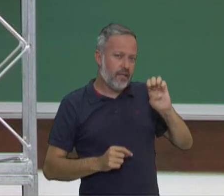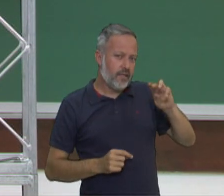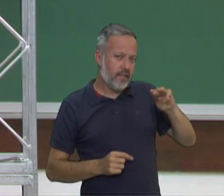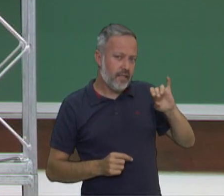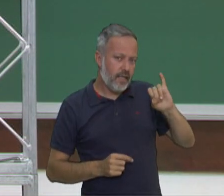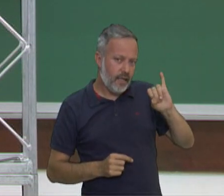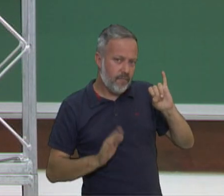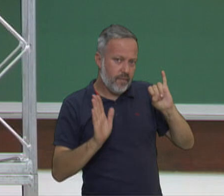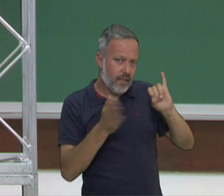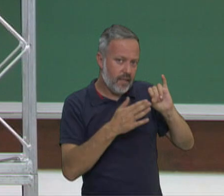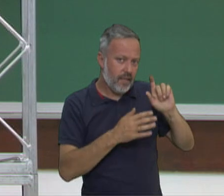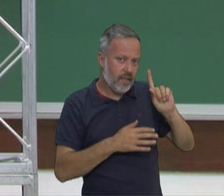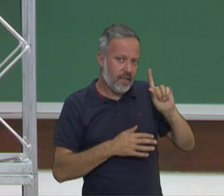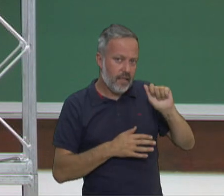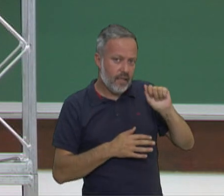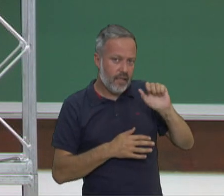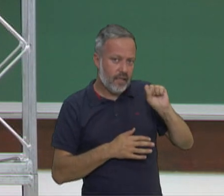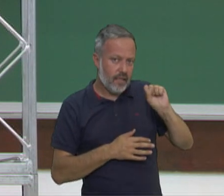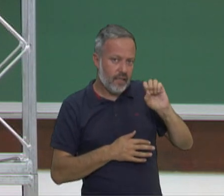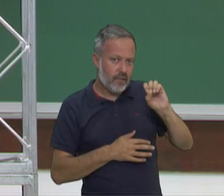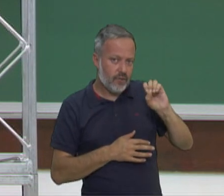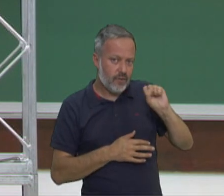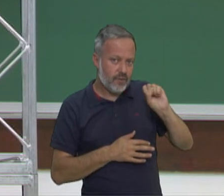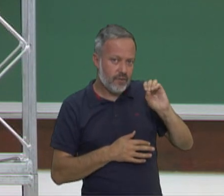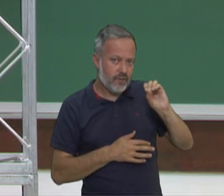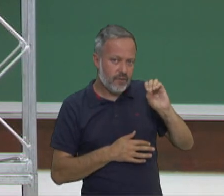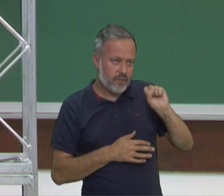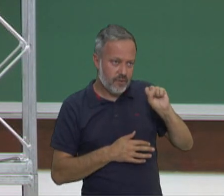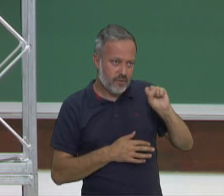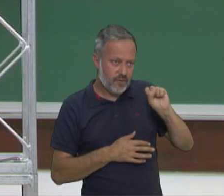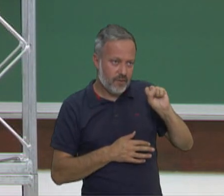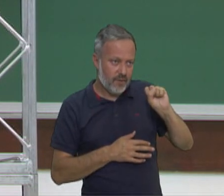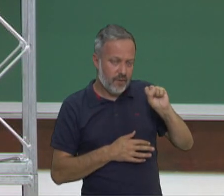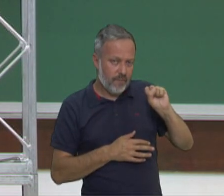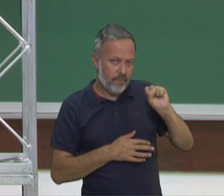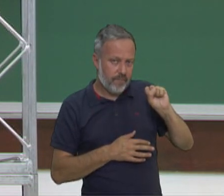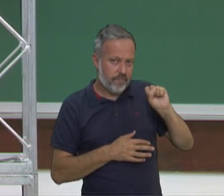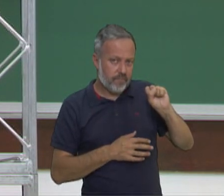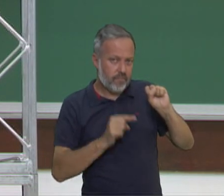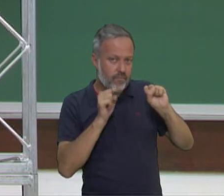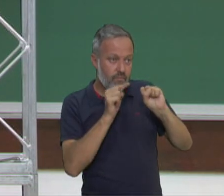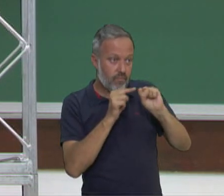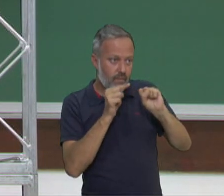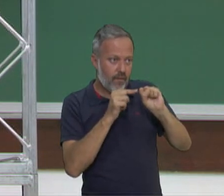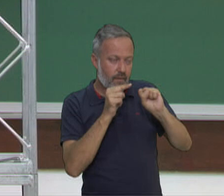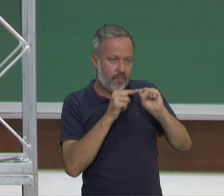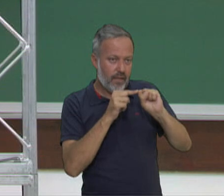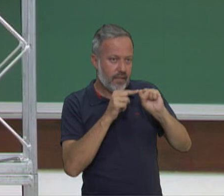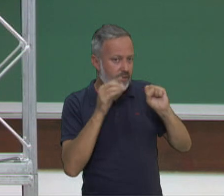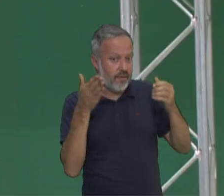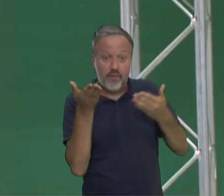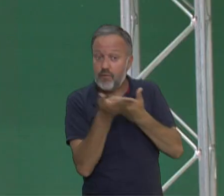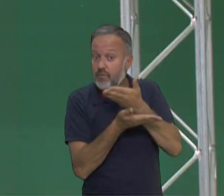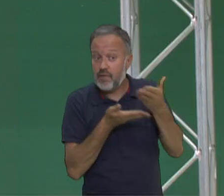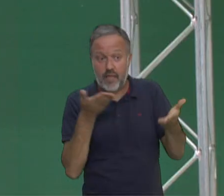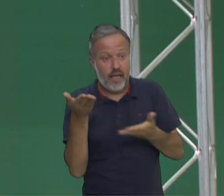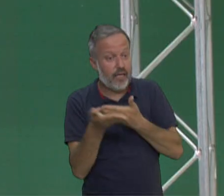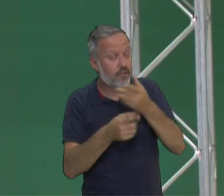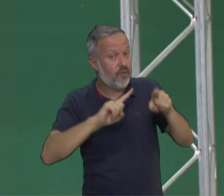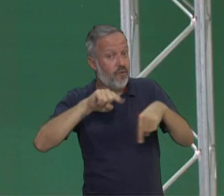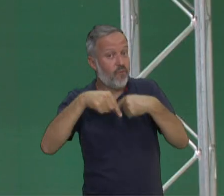estáveis, nós chamamos de gases nobres. Eles têm um nível de estabilidade tão grande eles não interagem com outros elementos